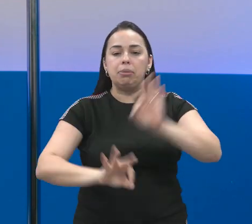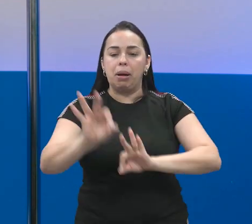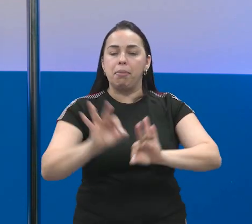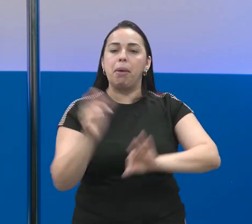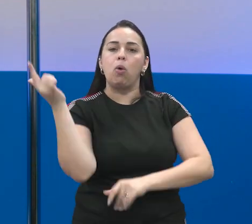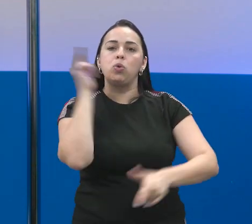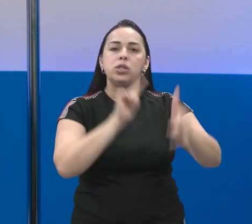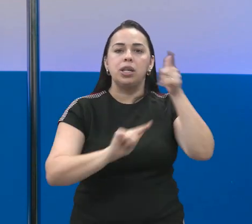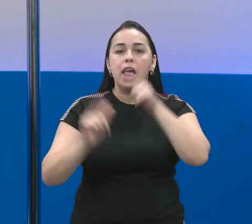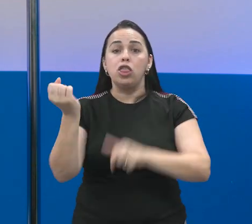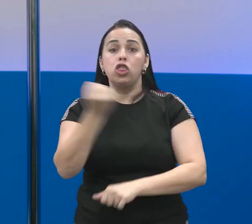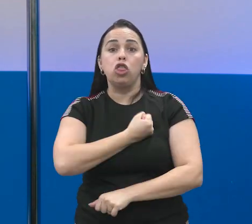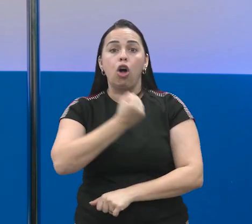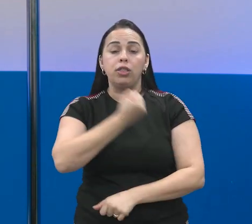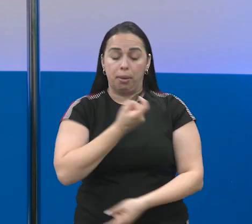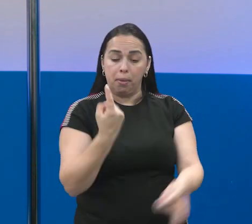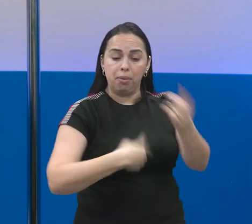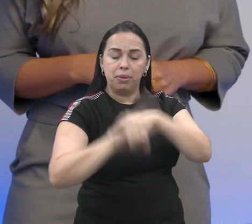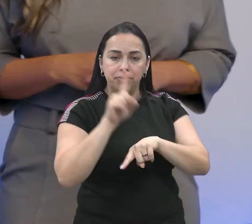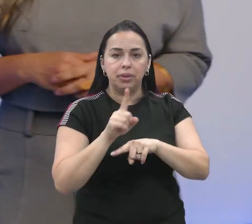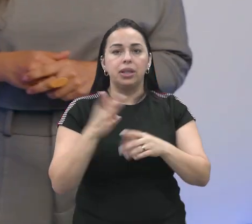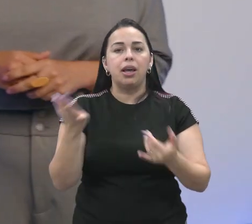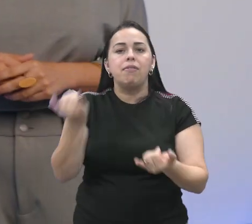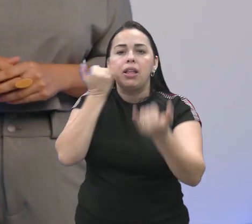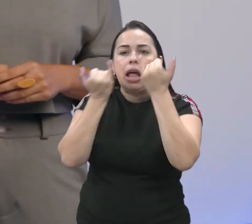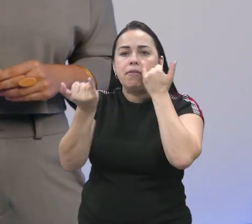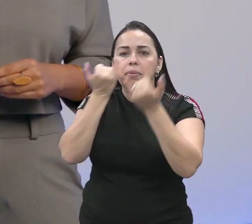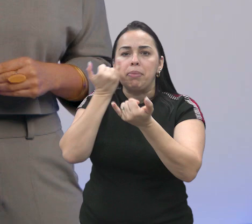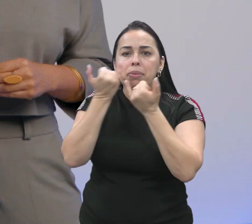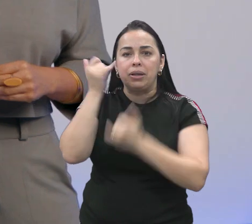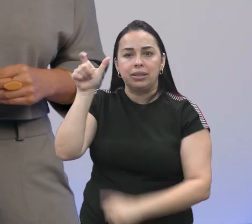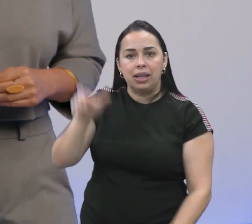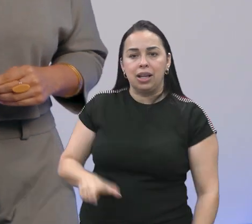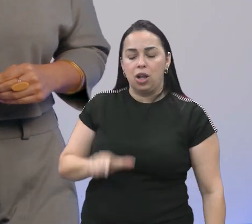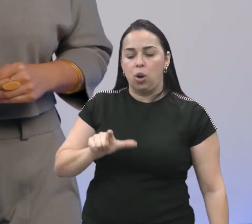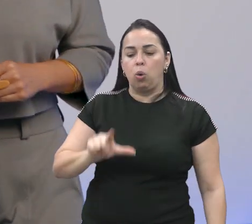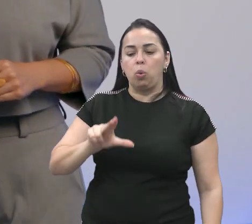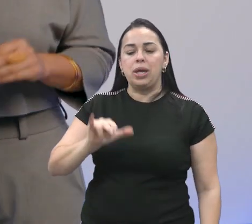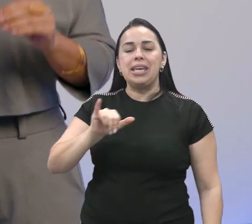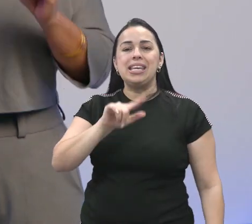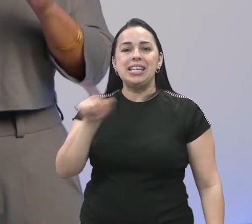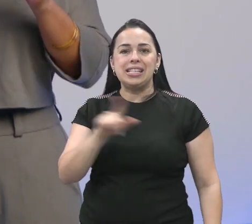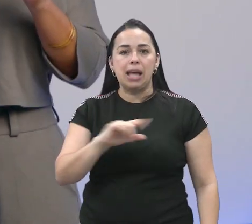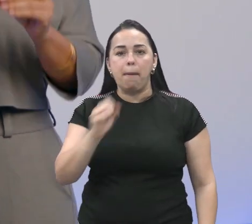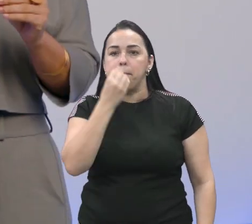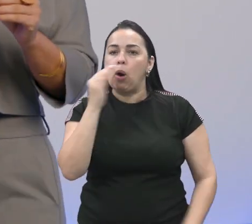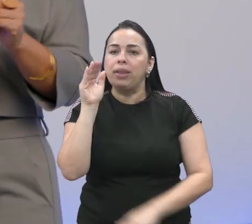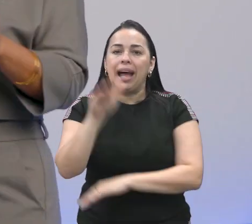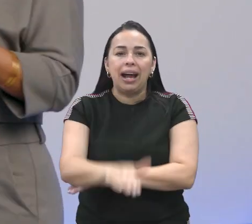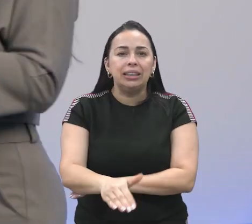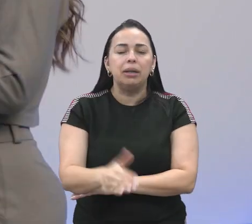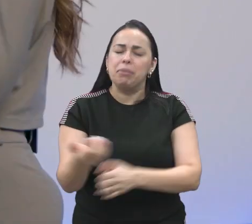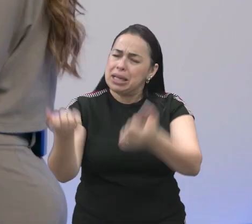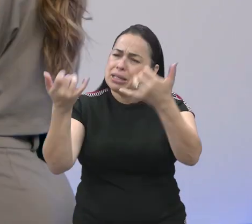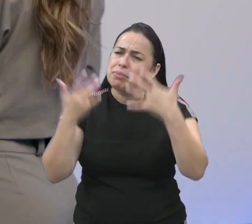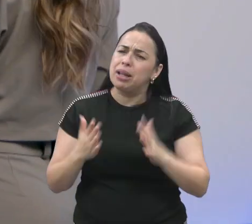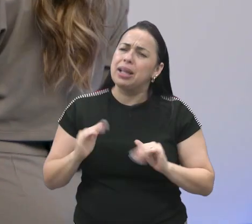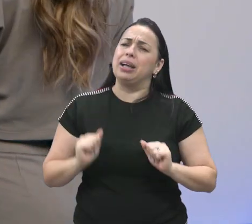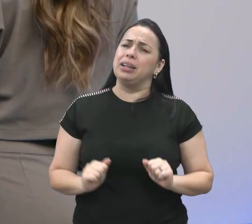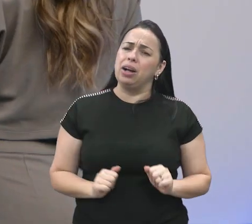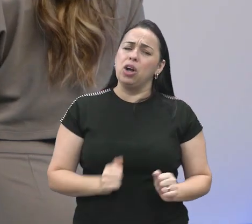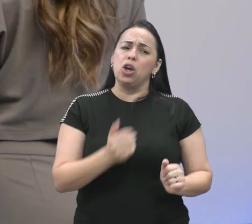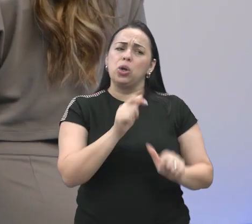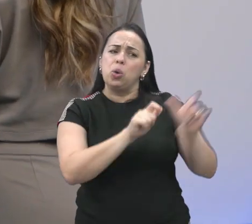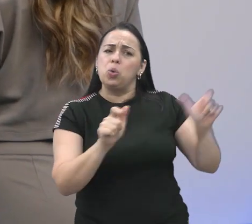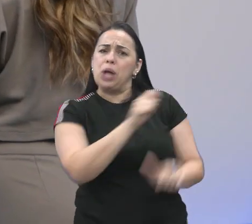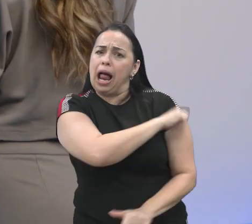para alcançar um bom desempenho. Quem vai trazer informações para a gente é a Luísa Minas. Boa tarde, Luísa. Conta